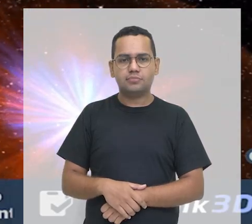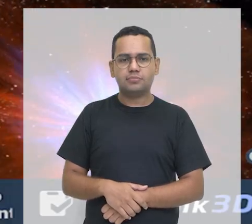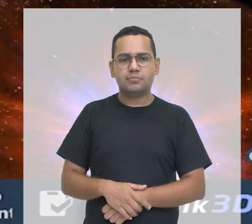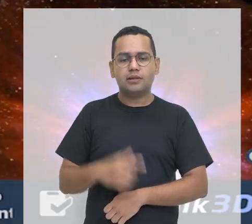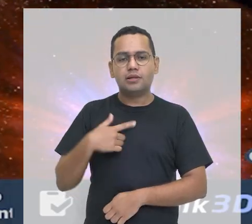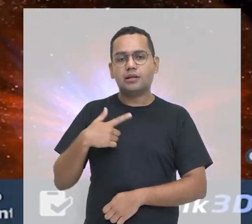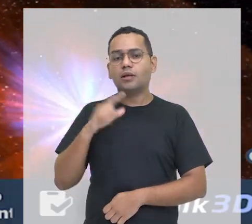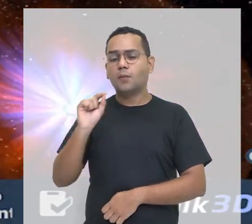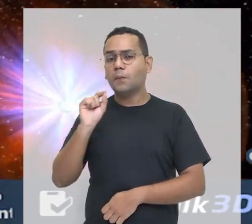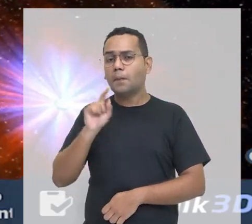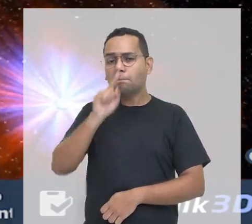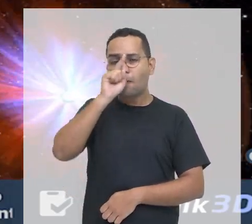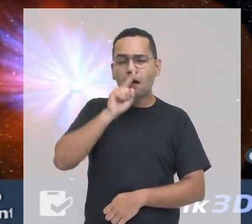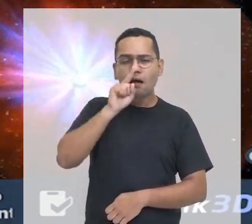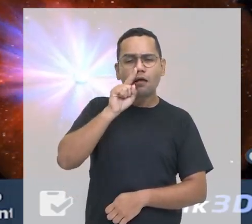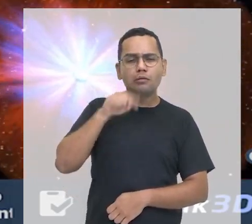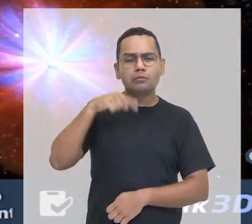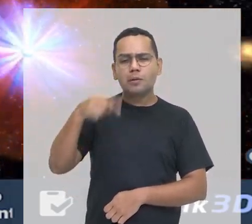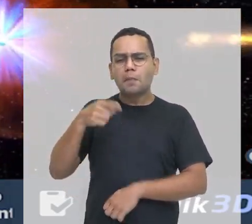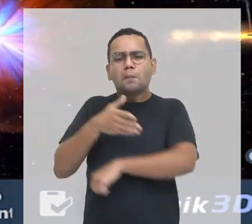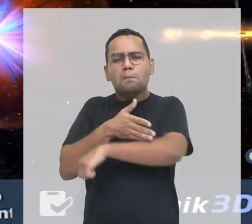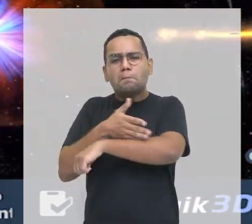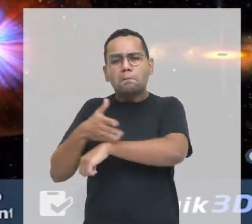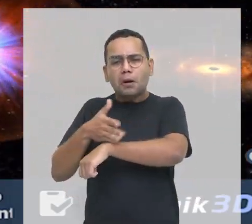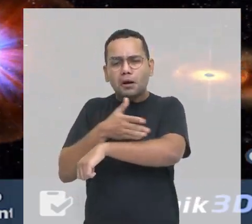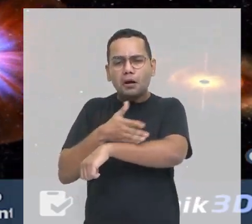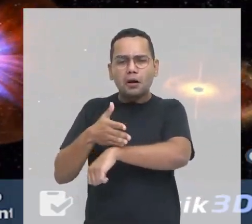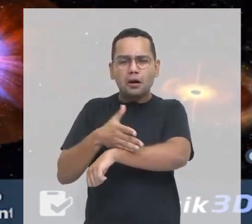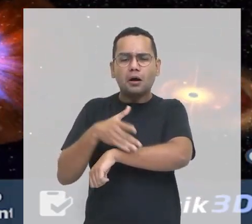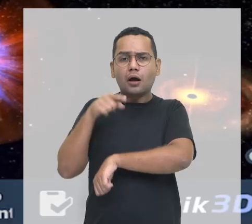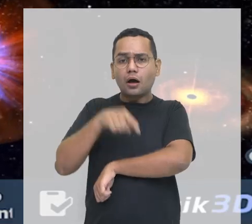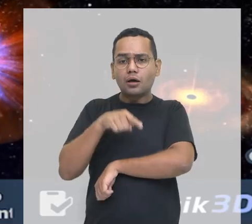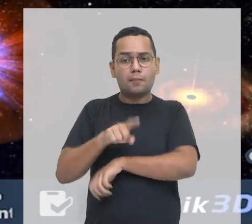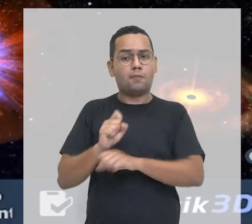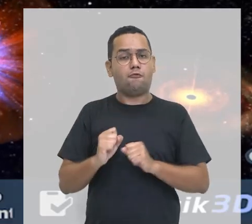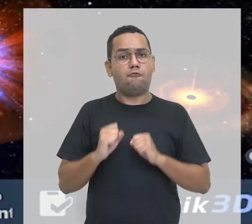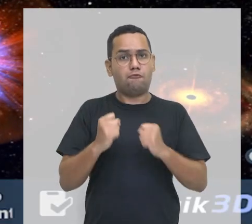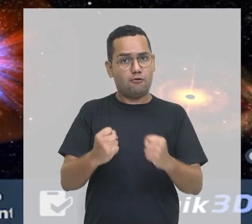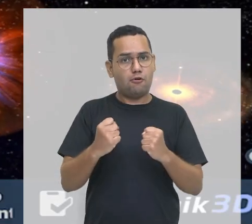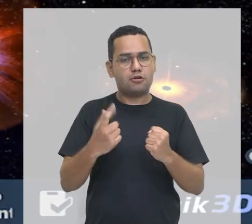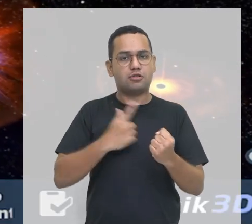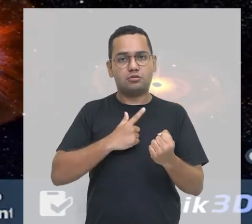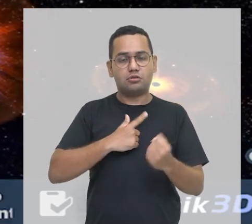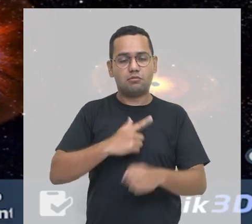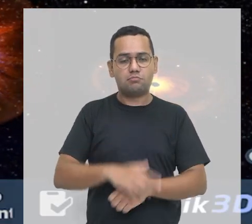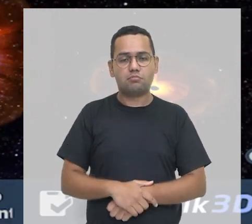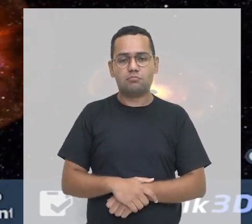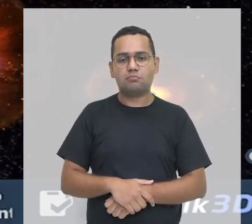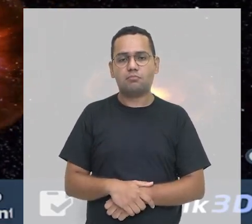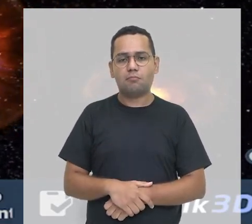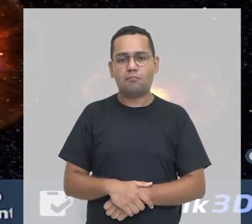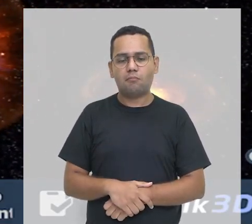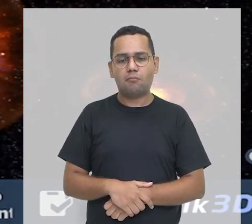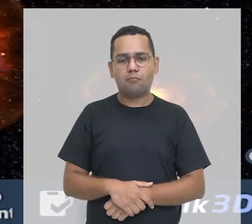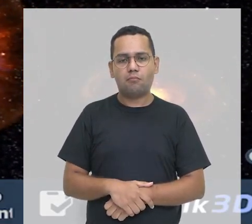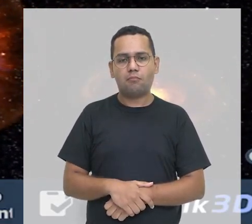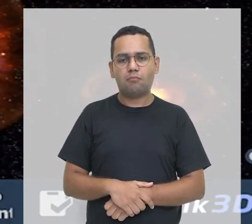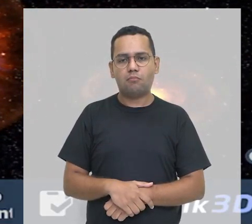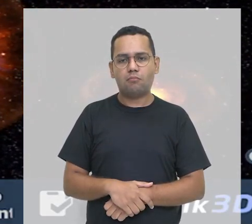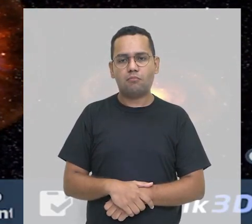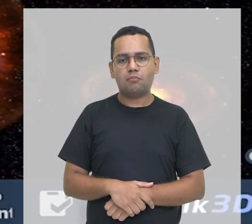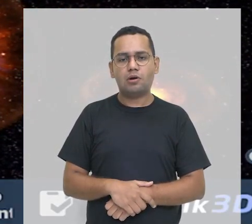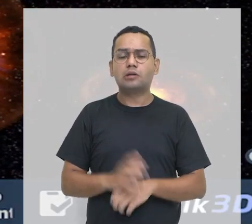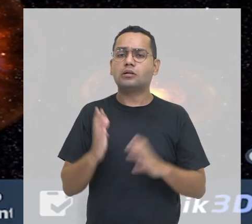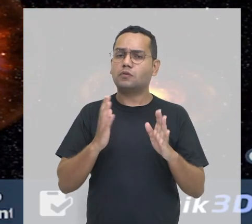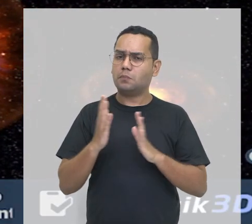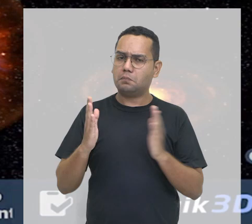parte branquiçada, que significa que é uma estrela mais poderosa, uma estrela maior. E depois, essa estrela tem um tempo de vida, né?